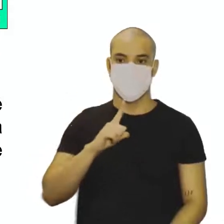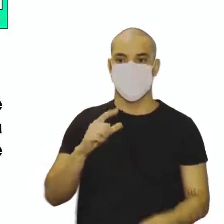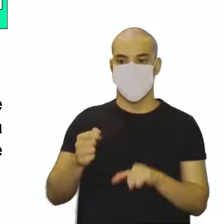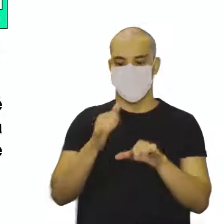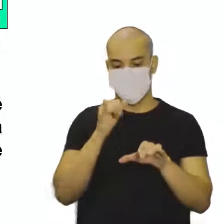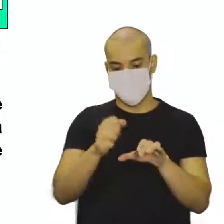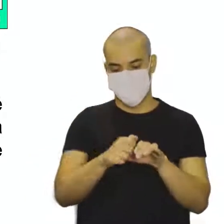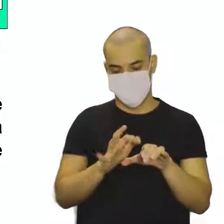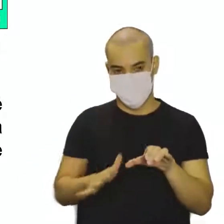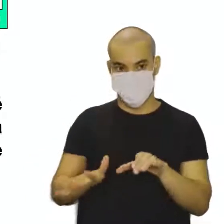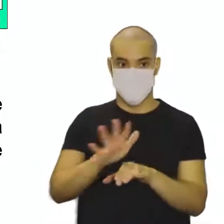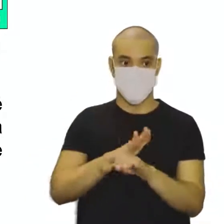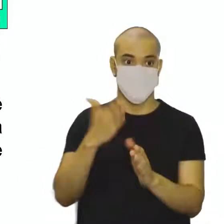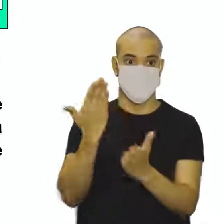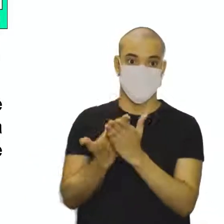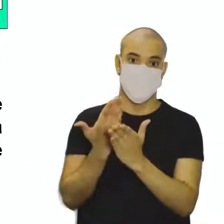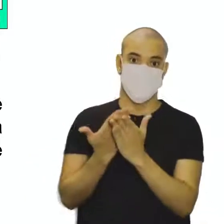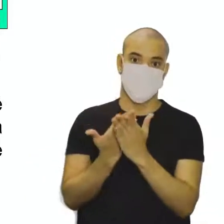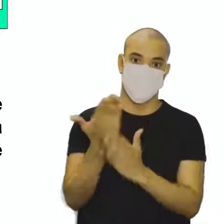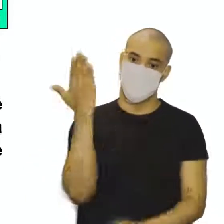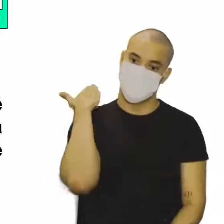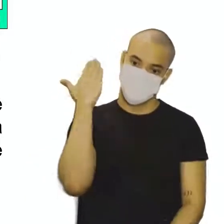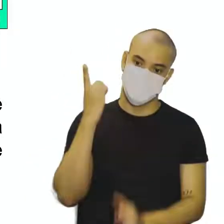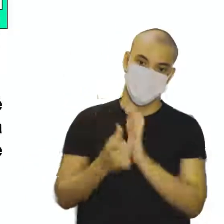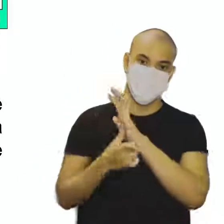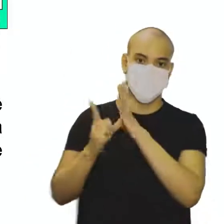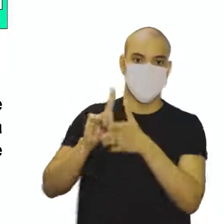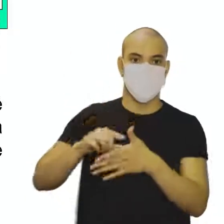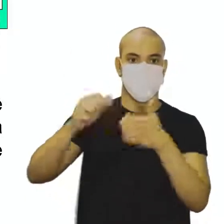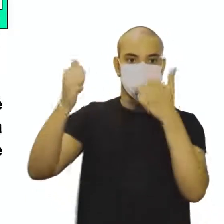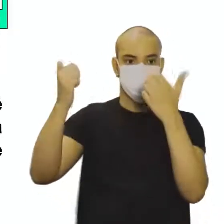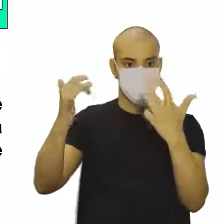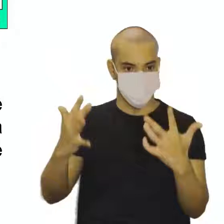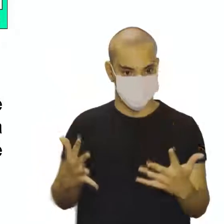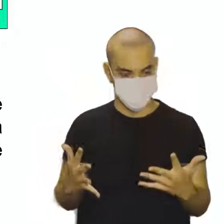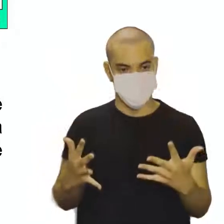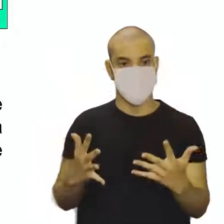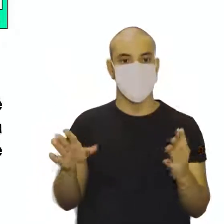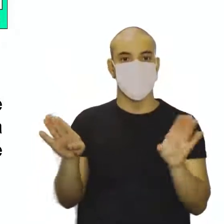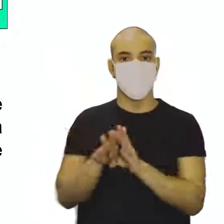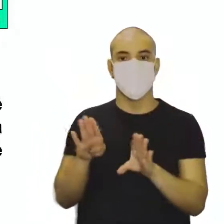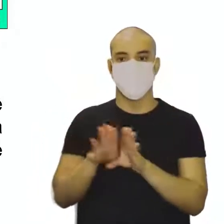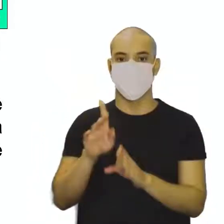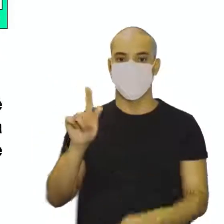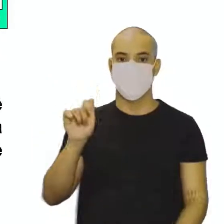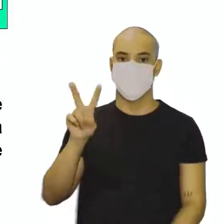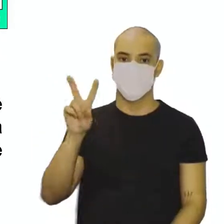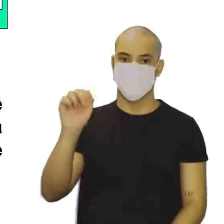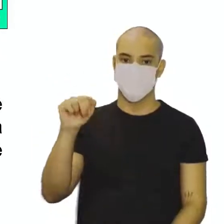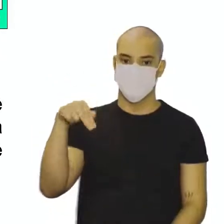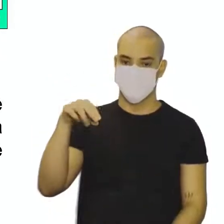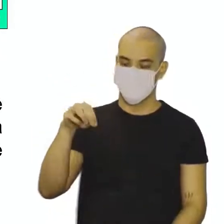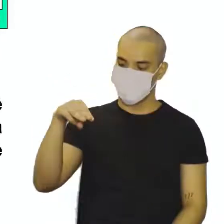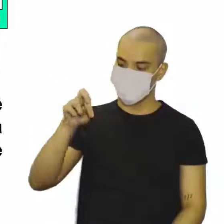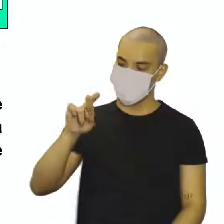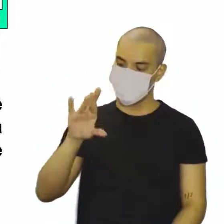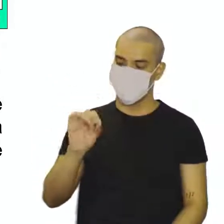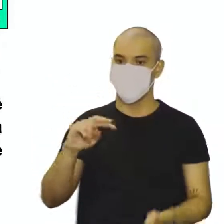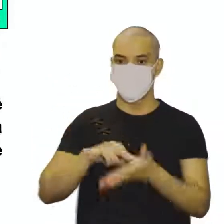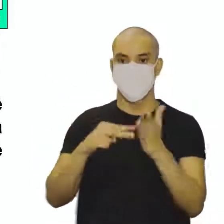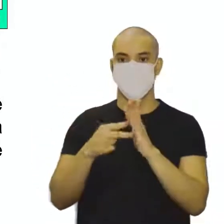Bom, lá na nossa aula de instrumentos de medida elétrica, nós vimos que o galvanômetro, ele serve aí